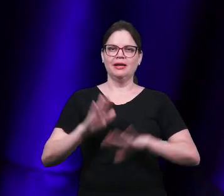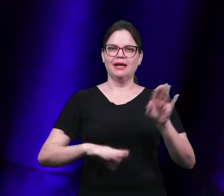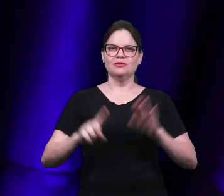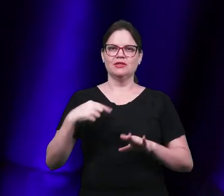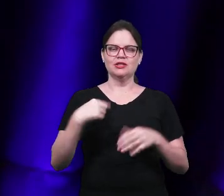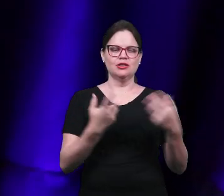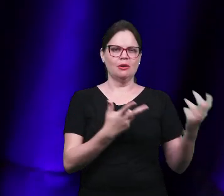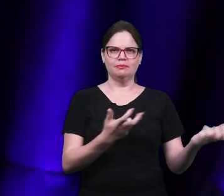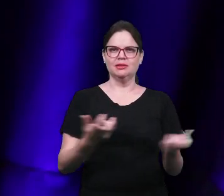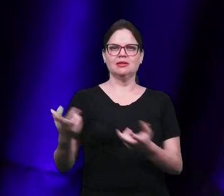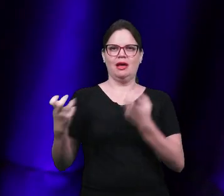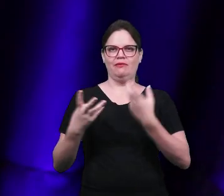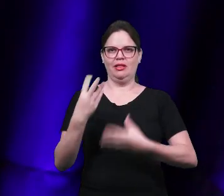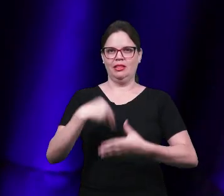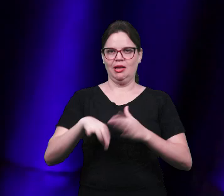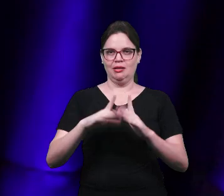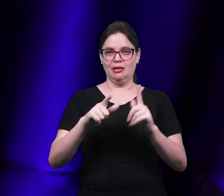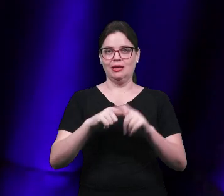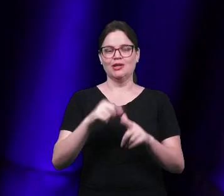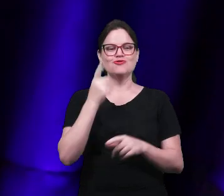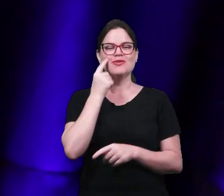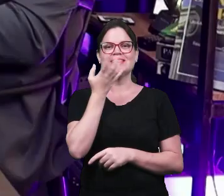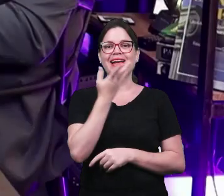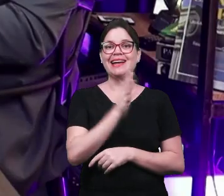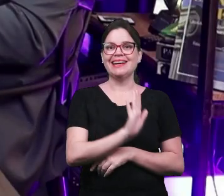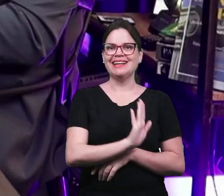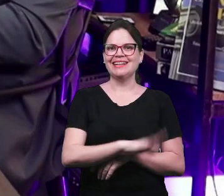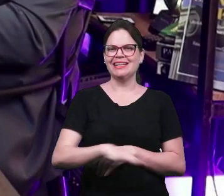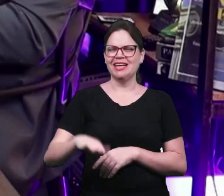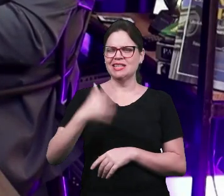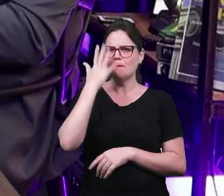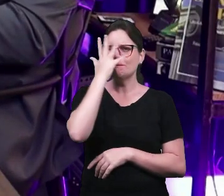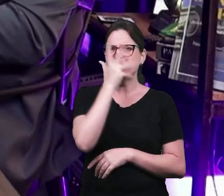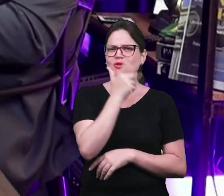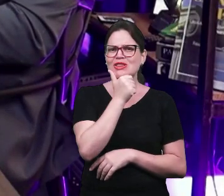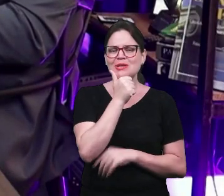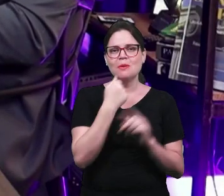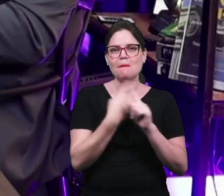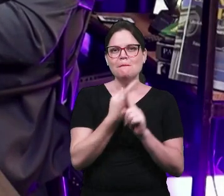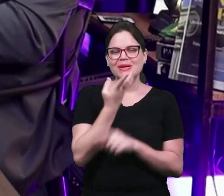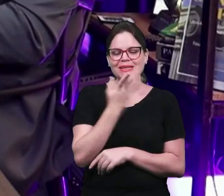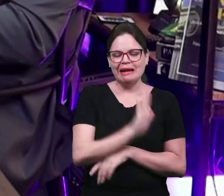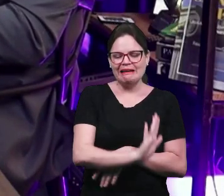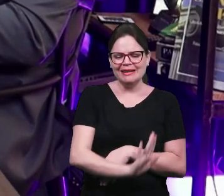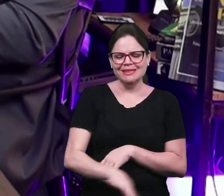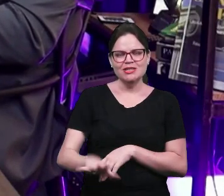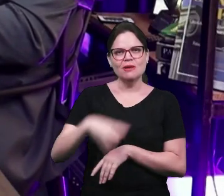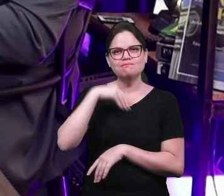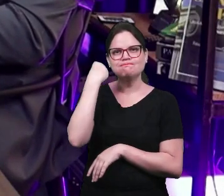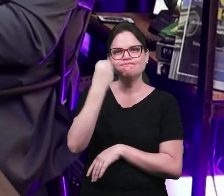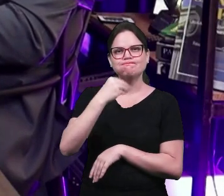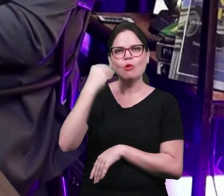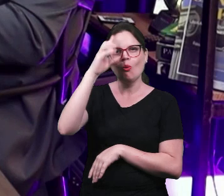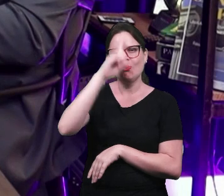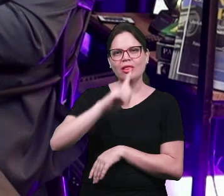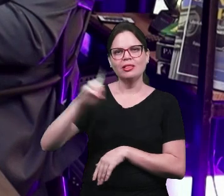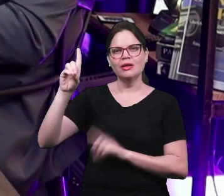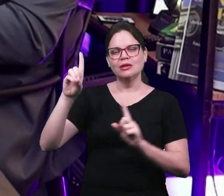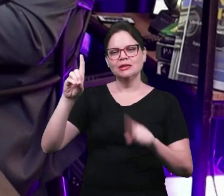nas nossas igrejas, crianças que começam lá na classe de pequenos, exatamente, vai passando